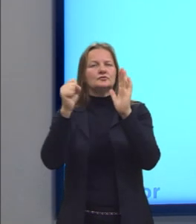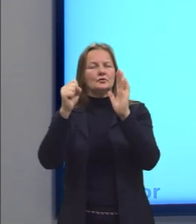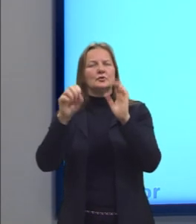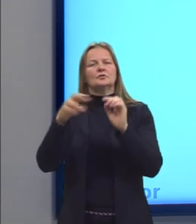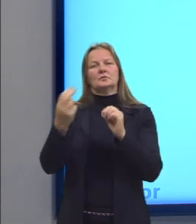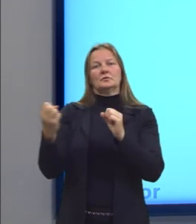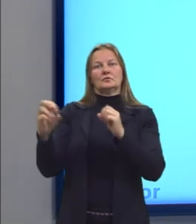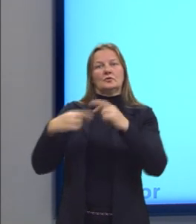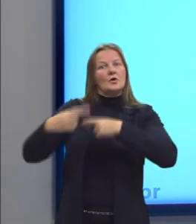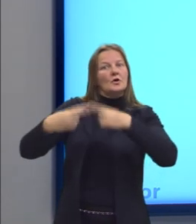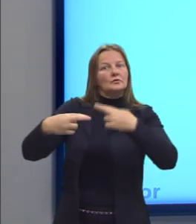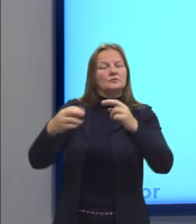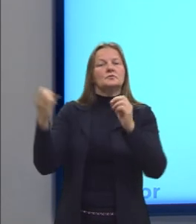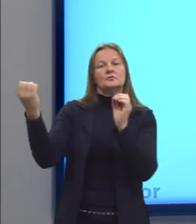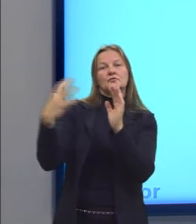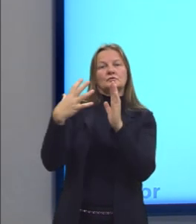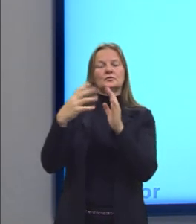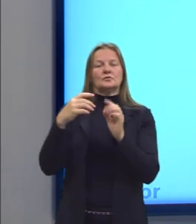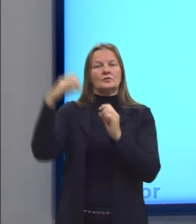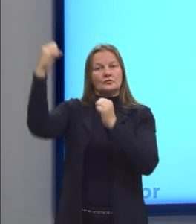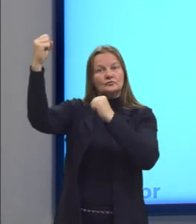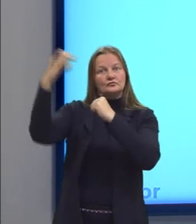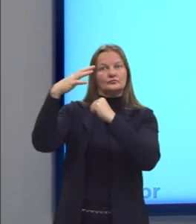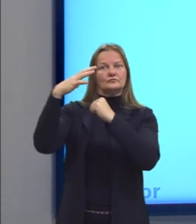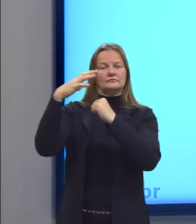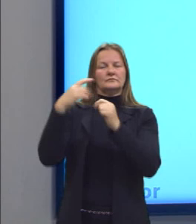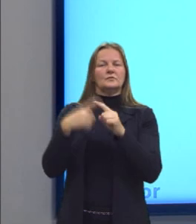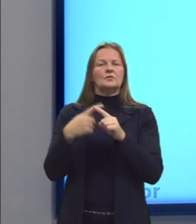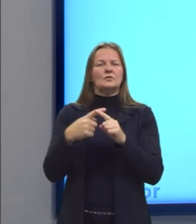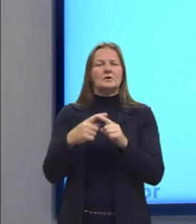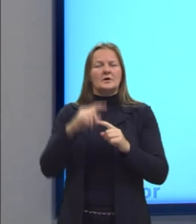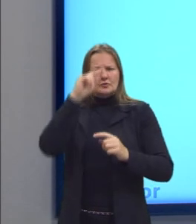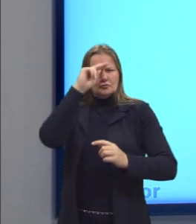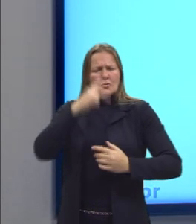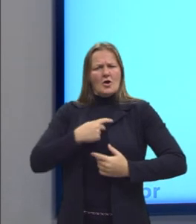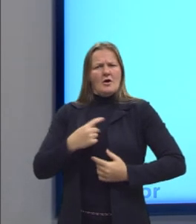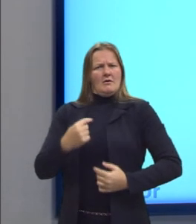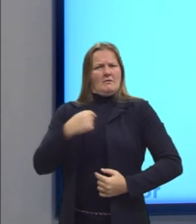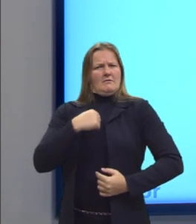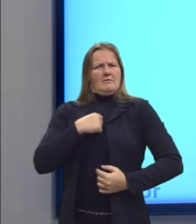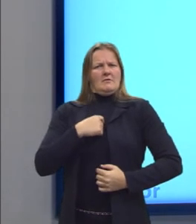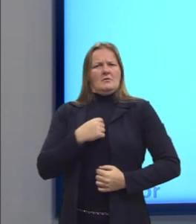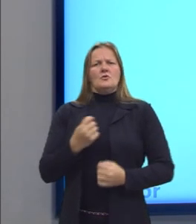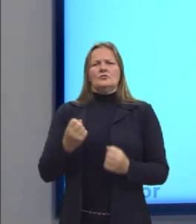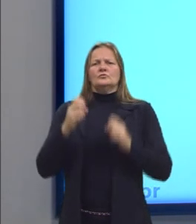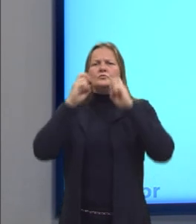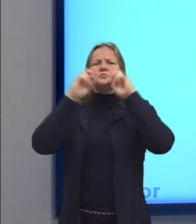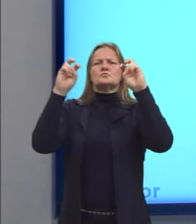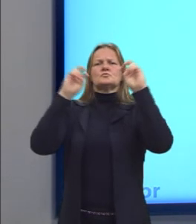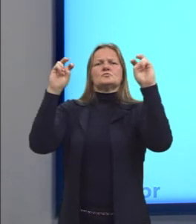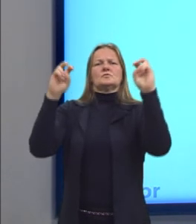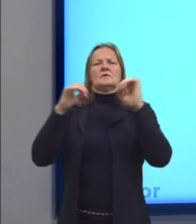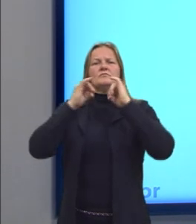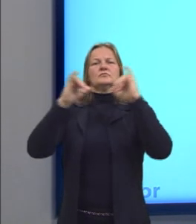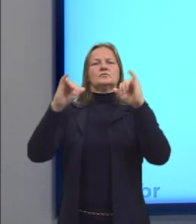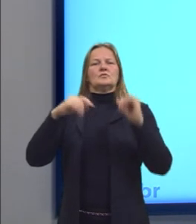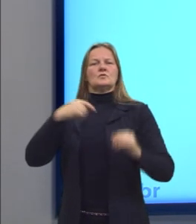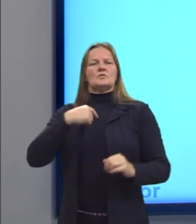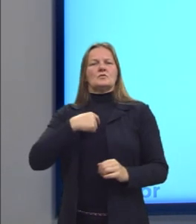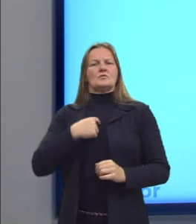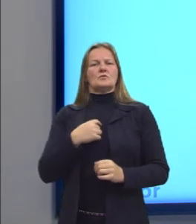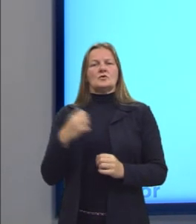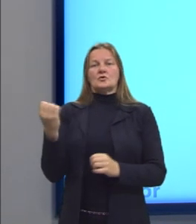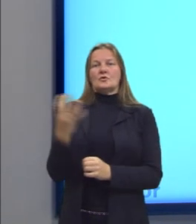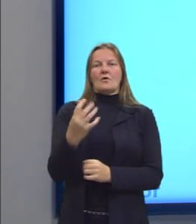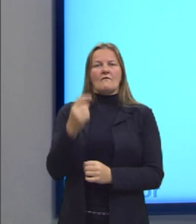iluminismo uso iluministas Então vão se auto-proclamar os detentores agora